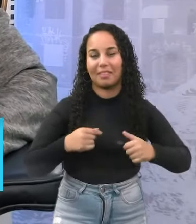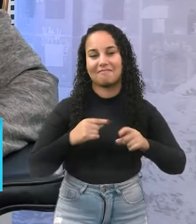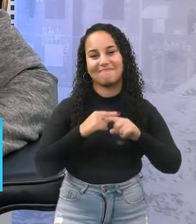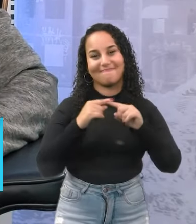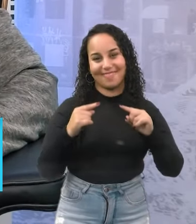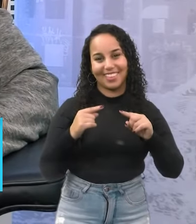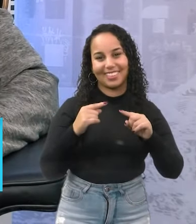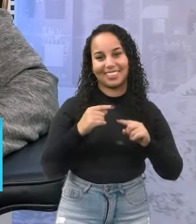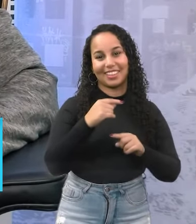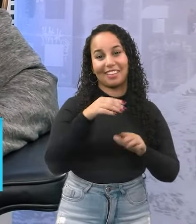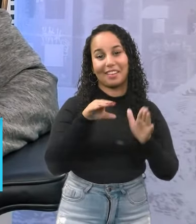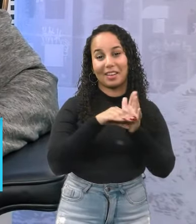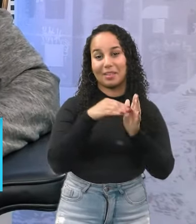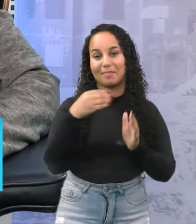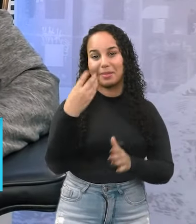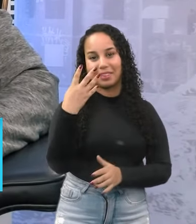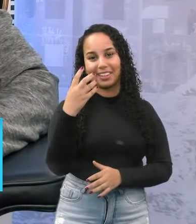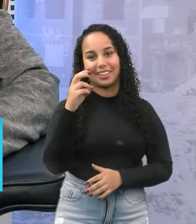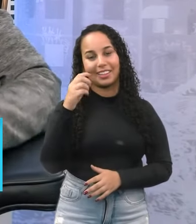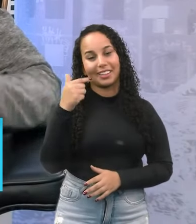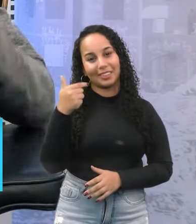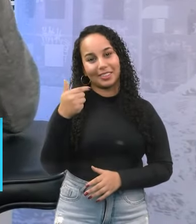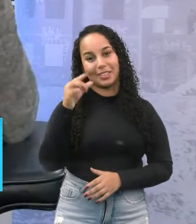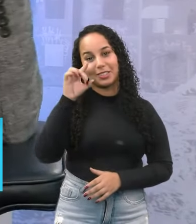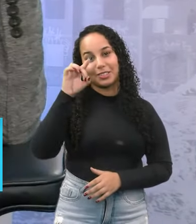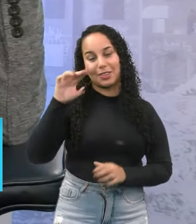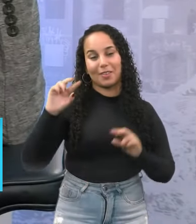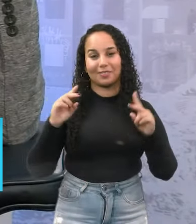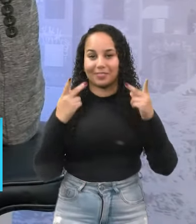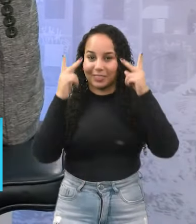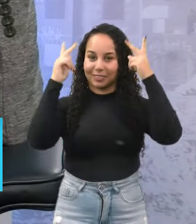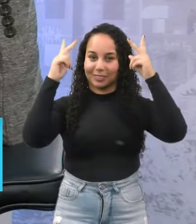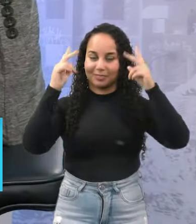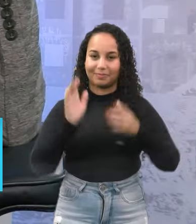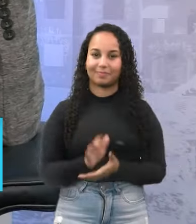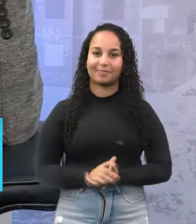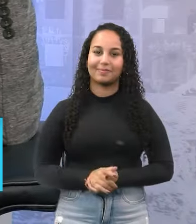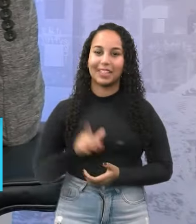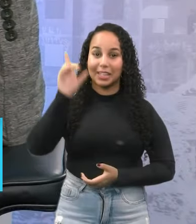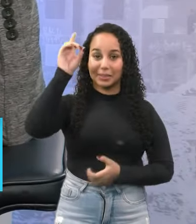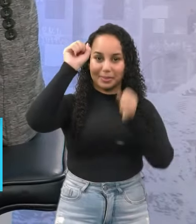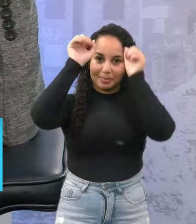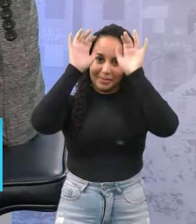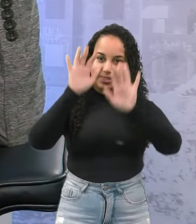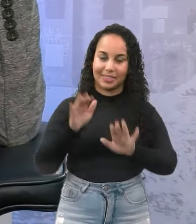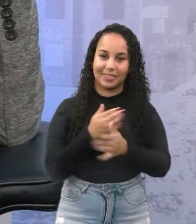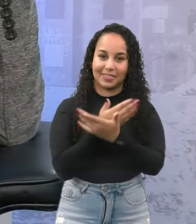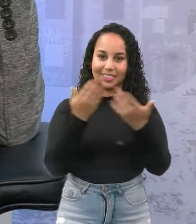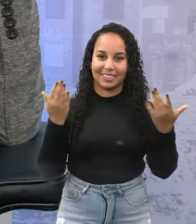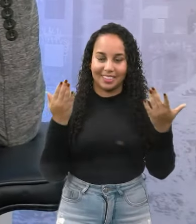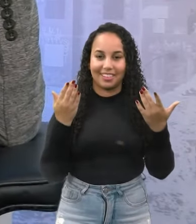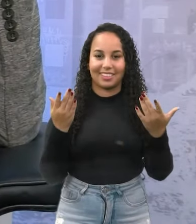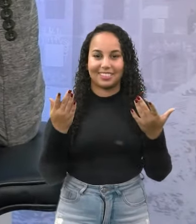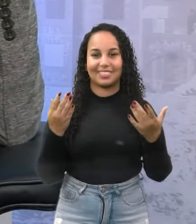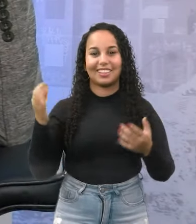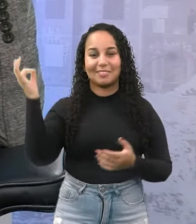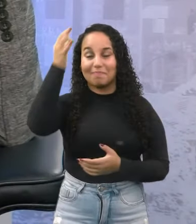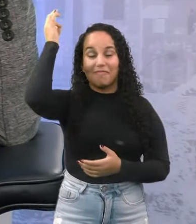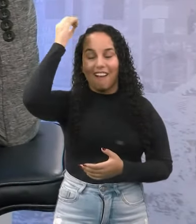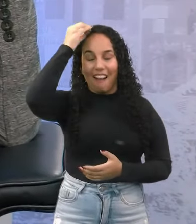abençoe você, seja cheio do Espírito Santo e que você receba a força e o poder de Deus para, uma vez